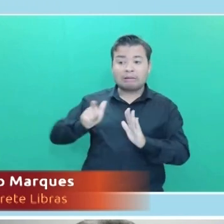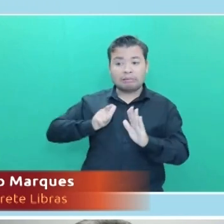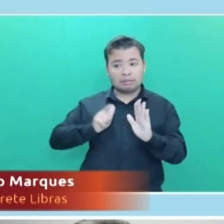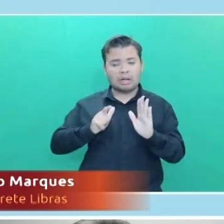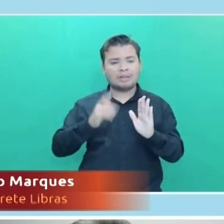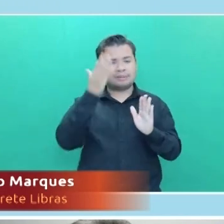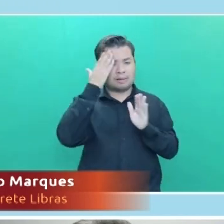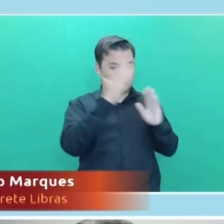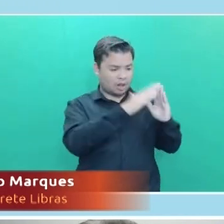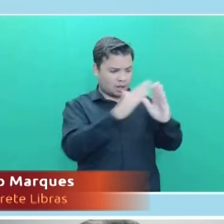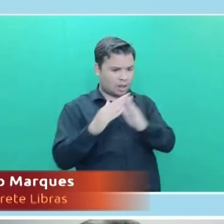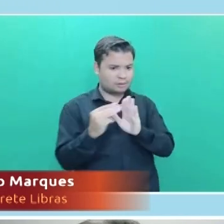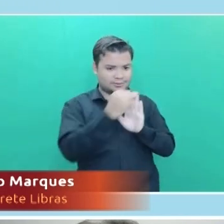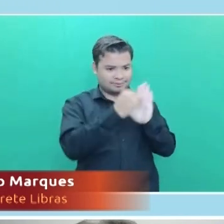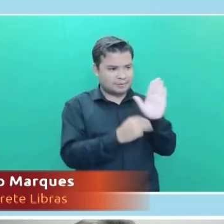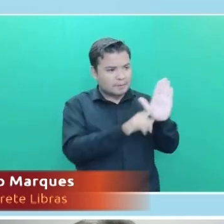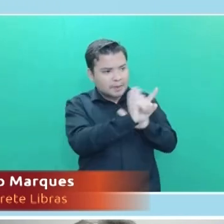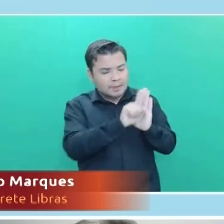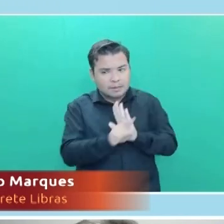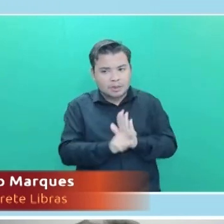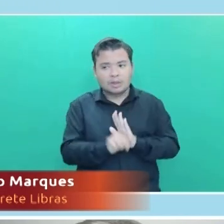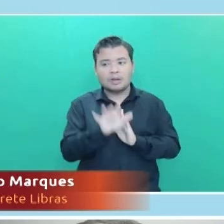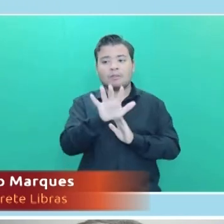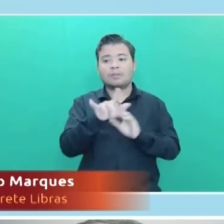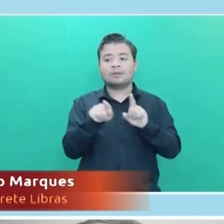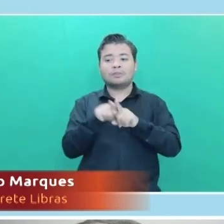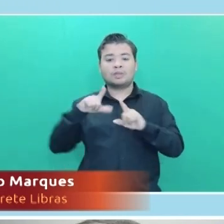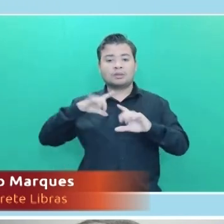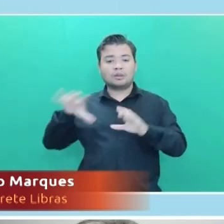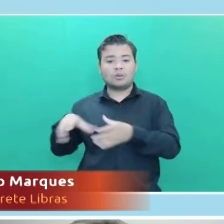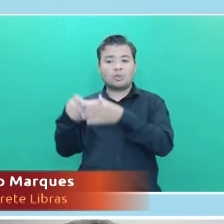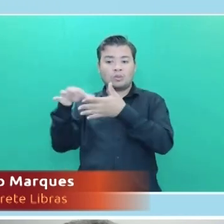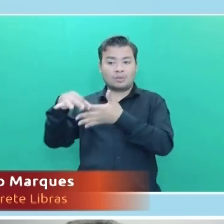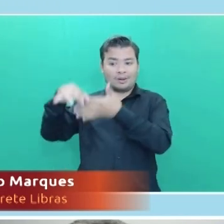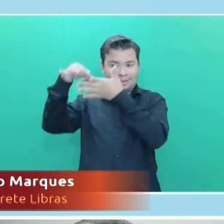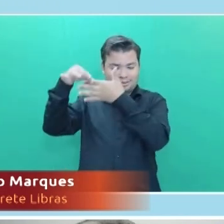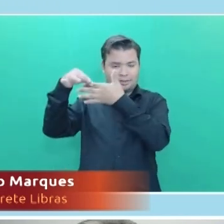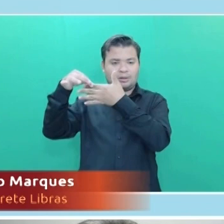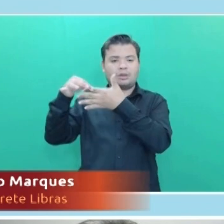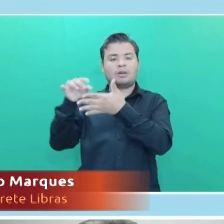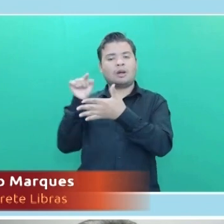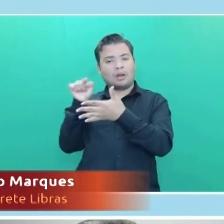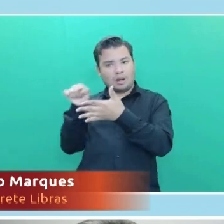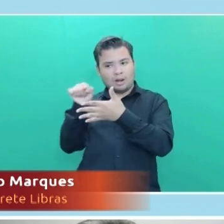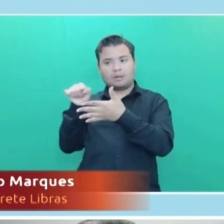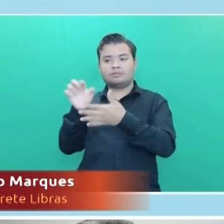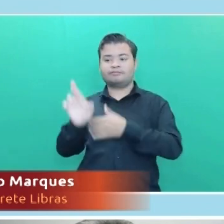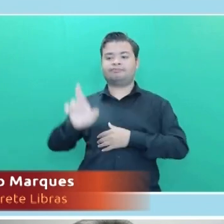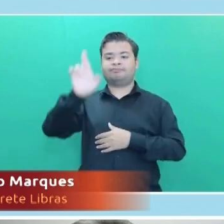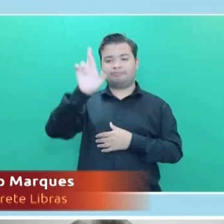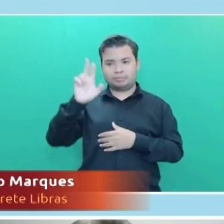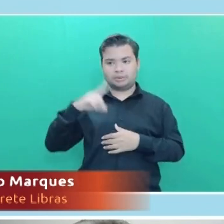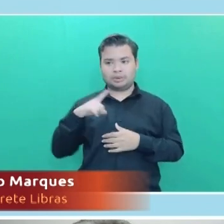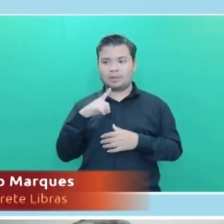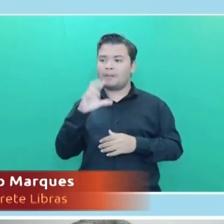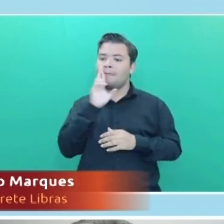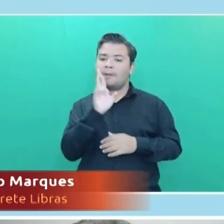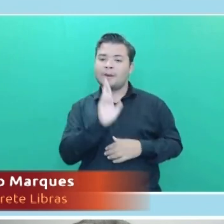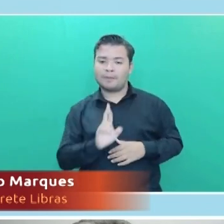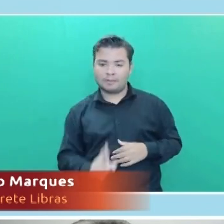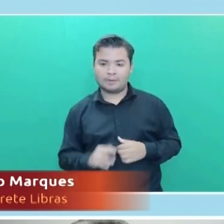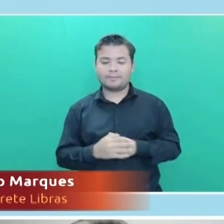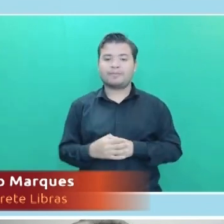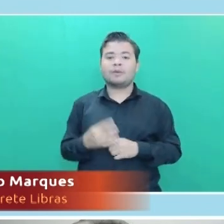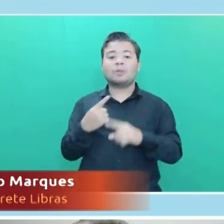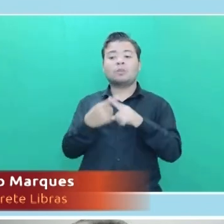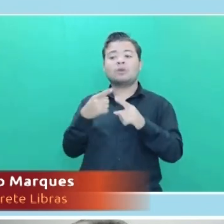domicílios, tem um questionário respondido pela liderança. Essa liderança ela é identificada quando se faz a abordagem,